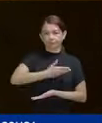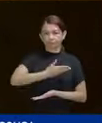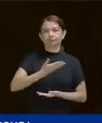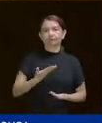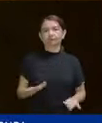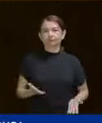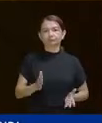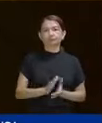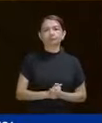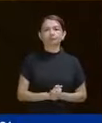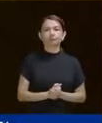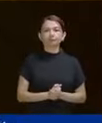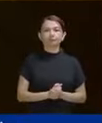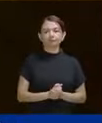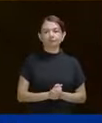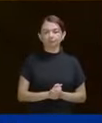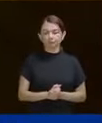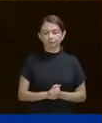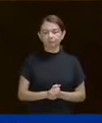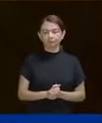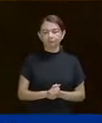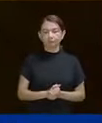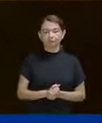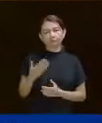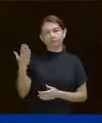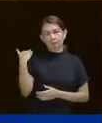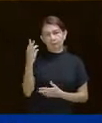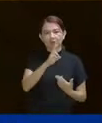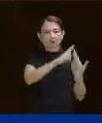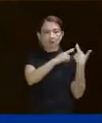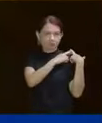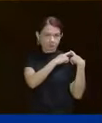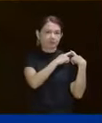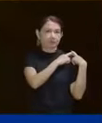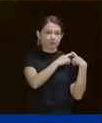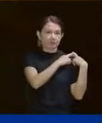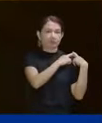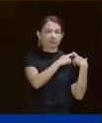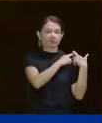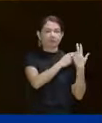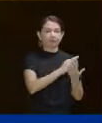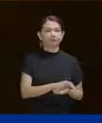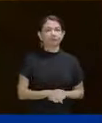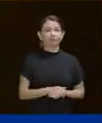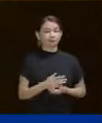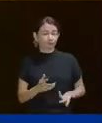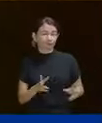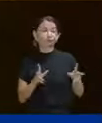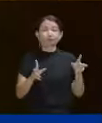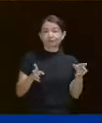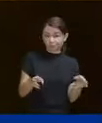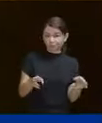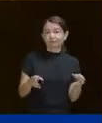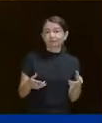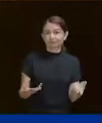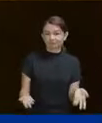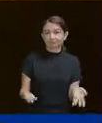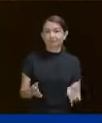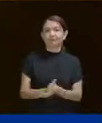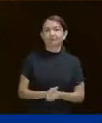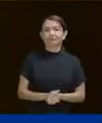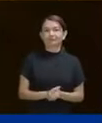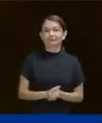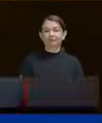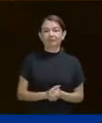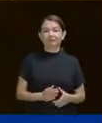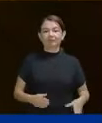do ato de prestar conta, daquela responsabilidade. E, da mesma forma, pelo